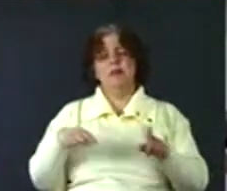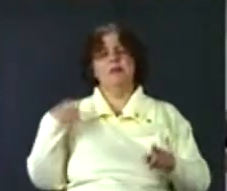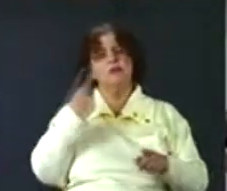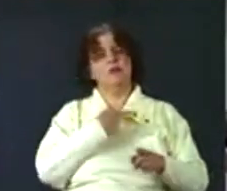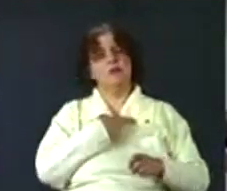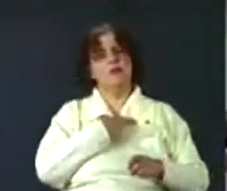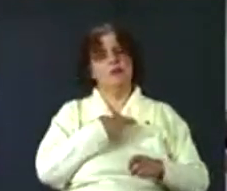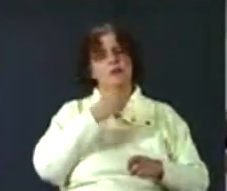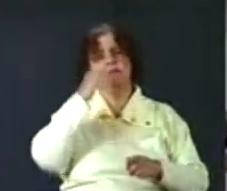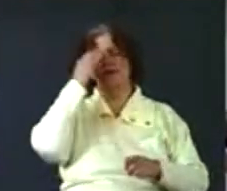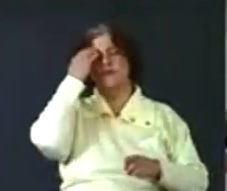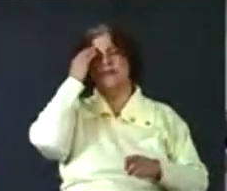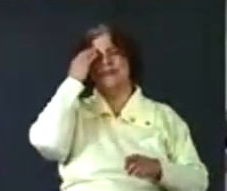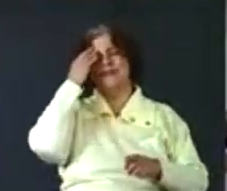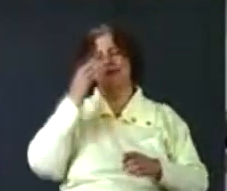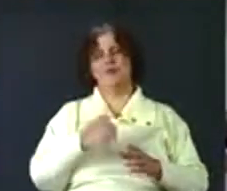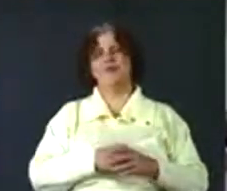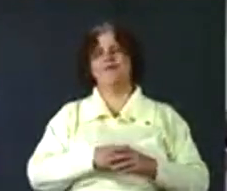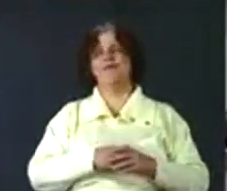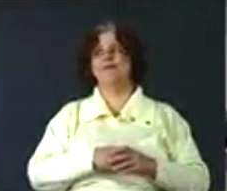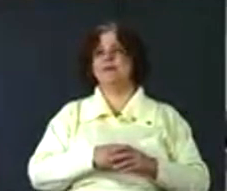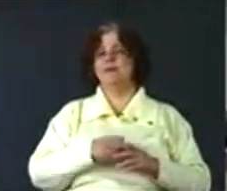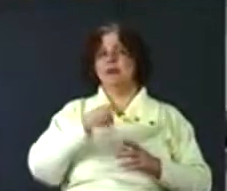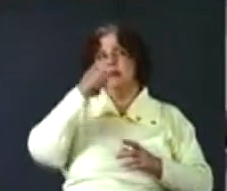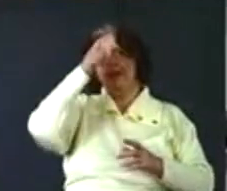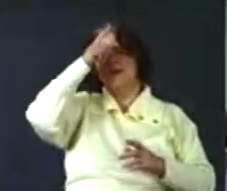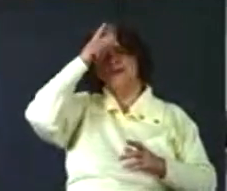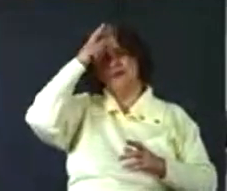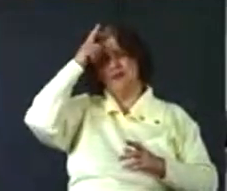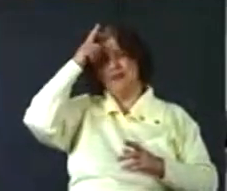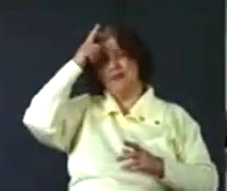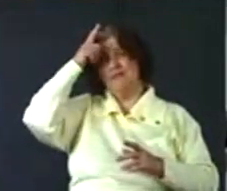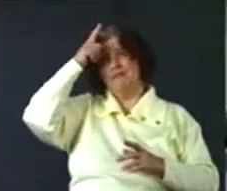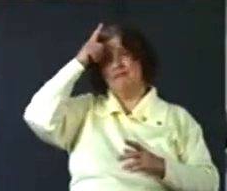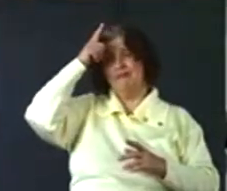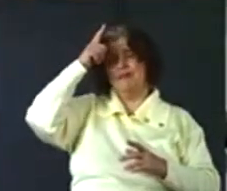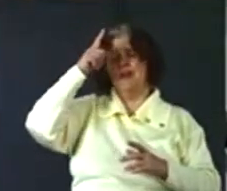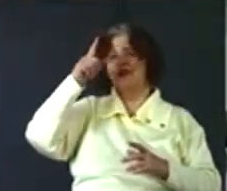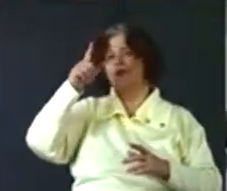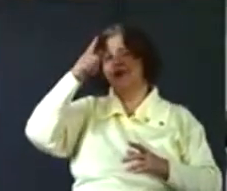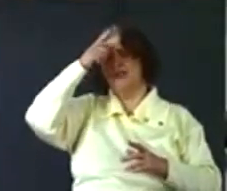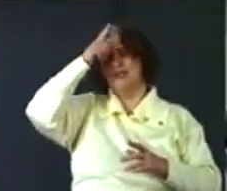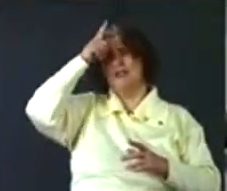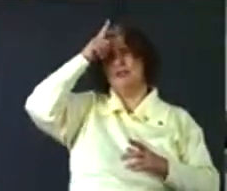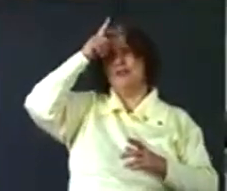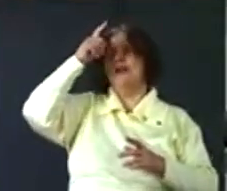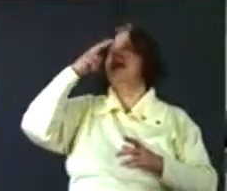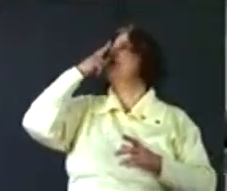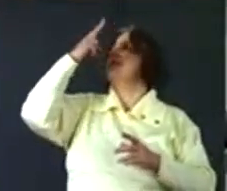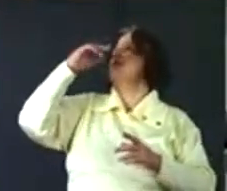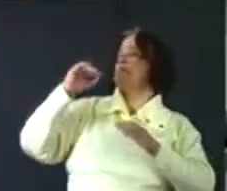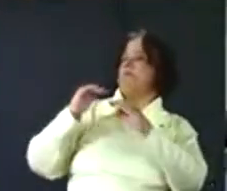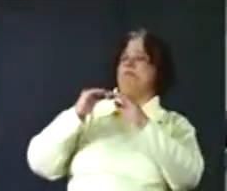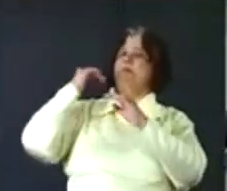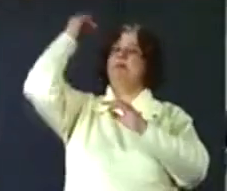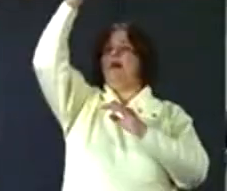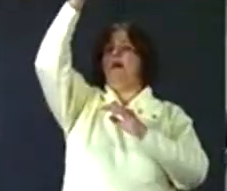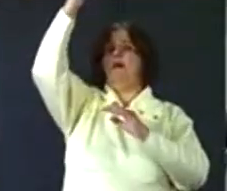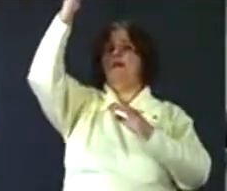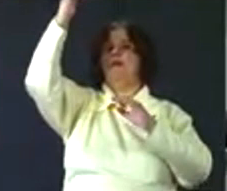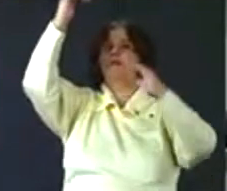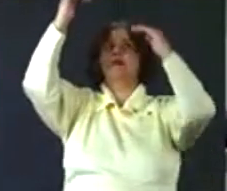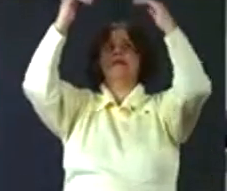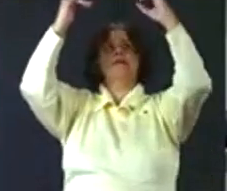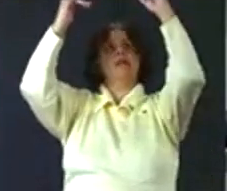subestimar o poder do diabo, mas também não podemos superestimar o poder do diabo. Por 2 vezes o Senhor Jesus